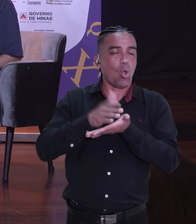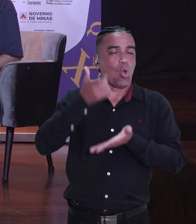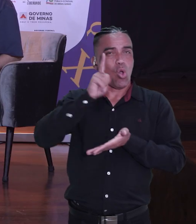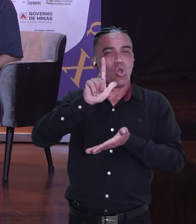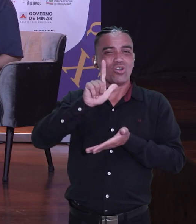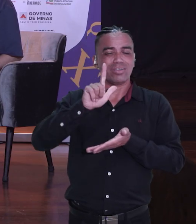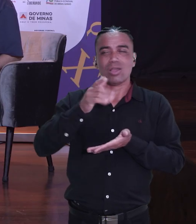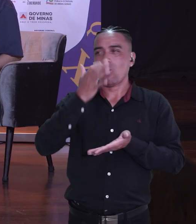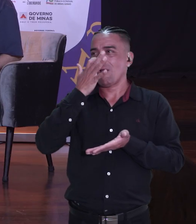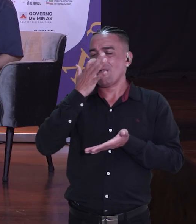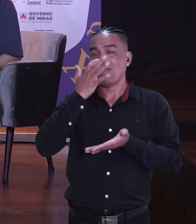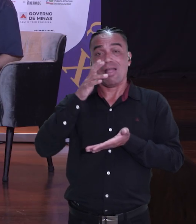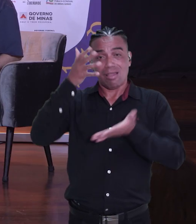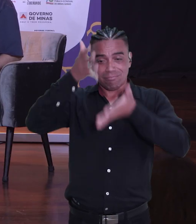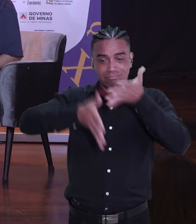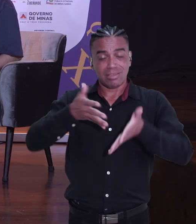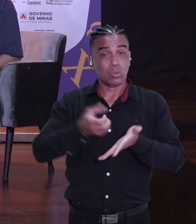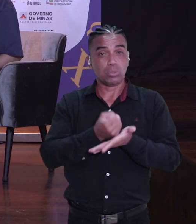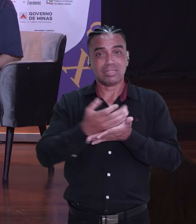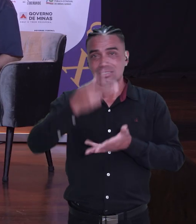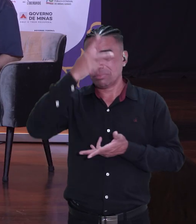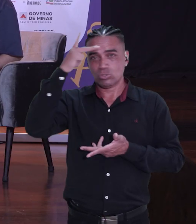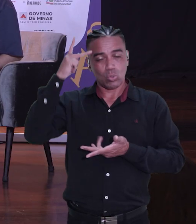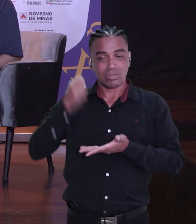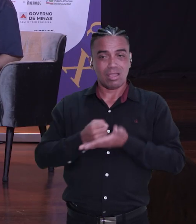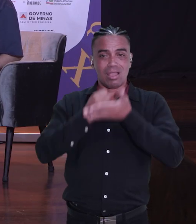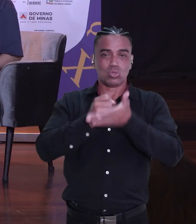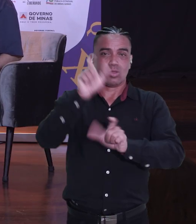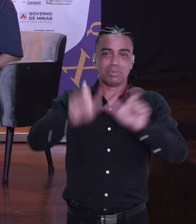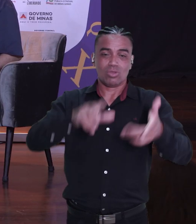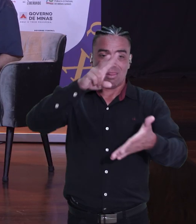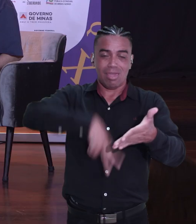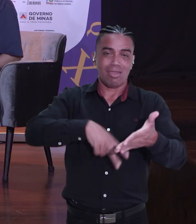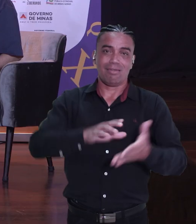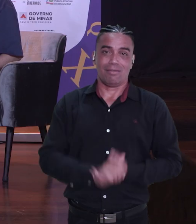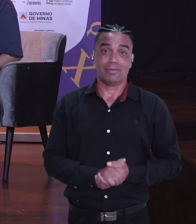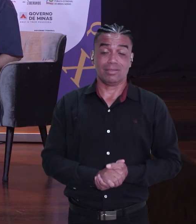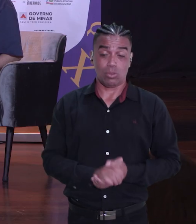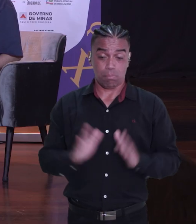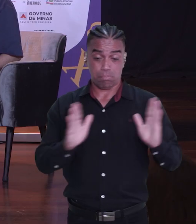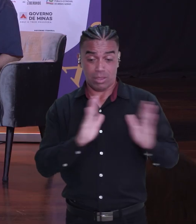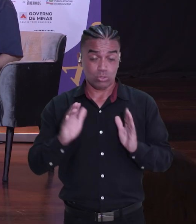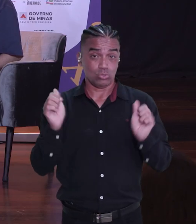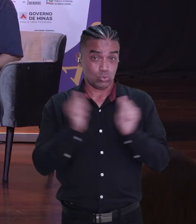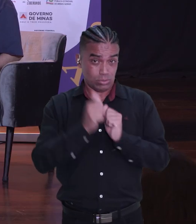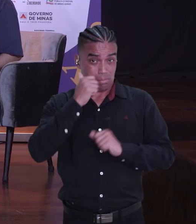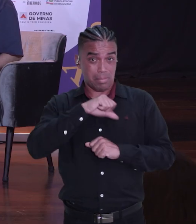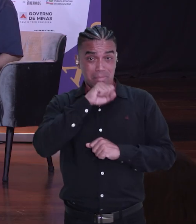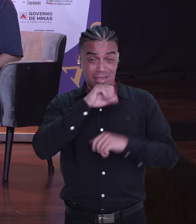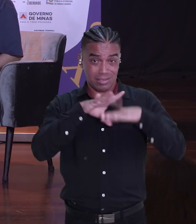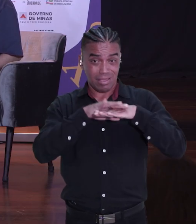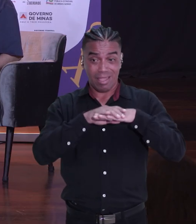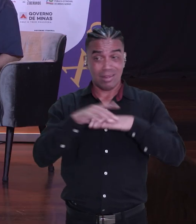Foi publicado, e é impressionante realmente o que ela falou, a quantidade de pessoas que esse livro ajudou. Porque quando ela passou por